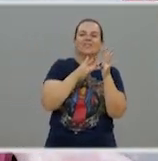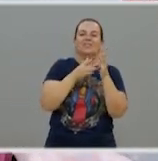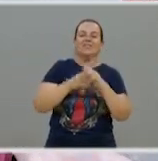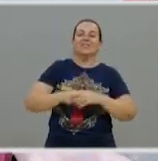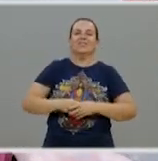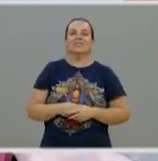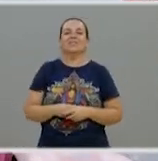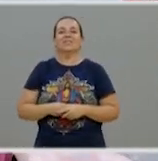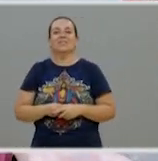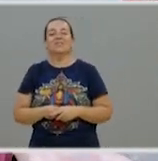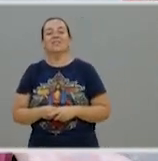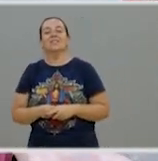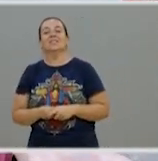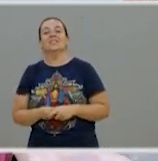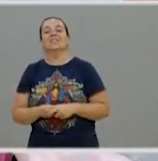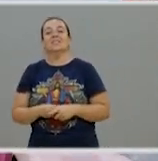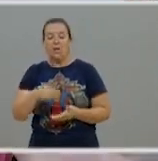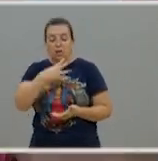Jesus.